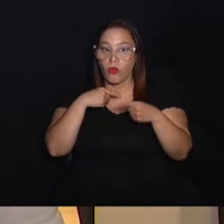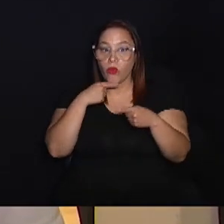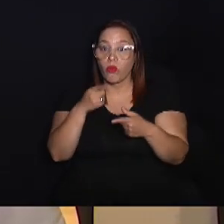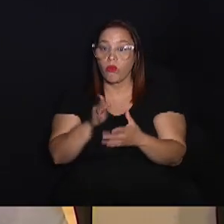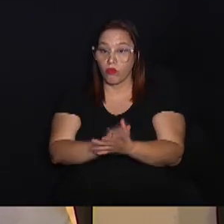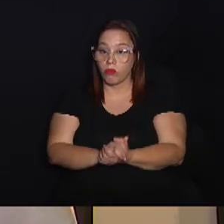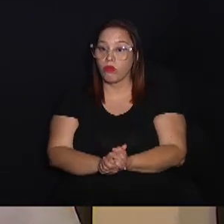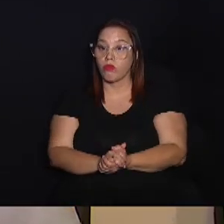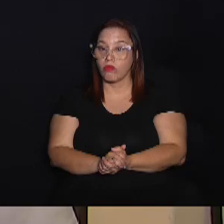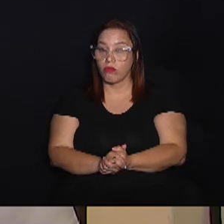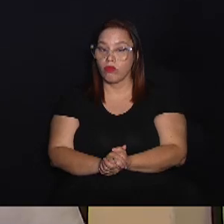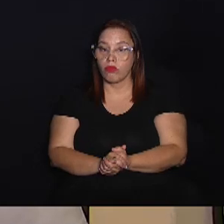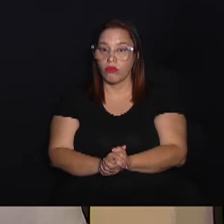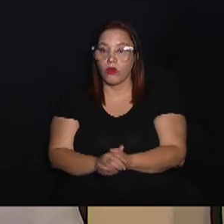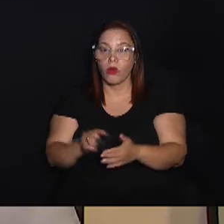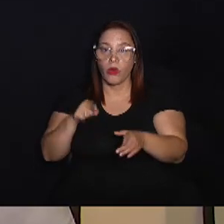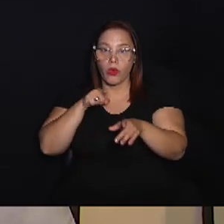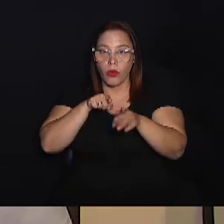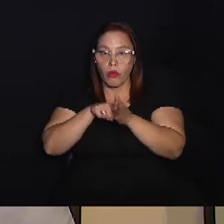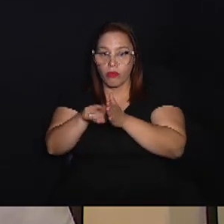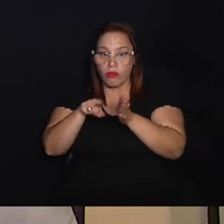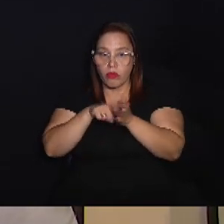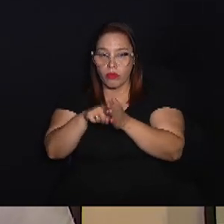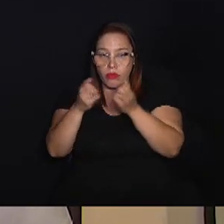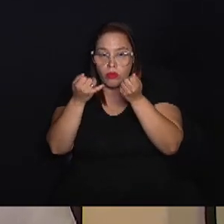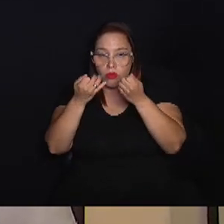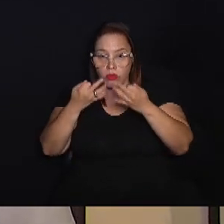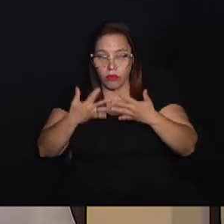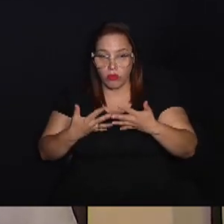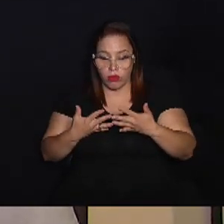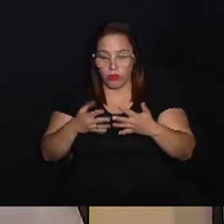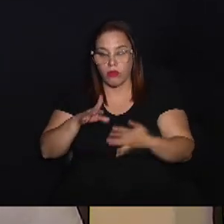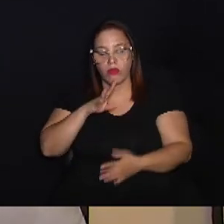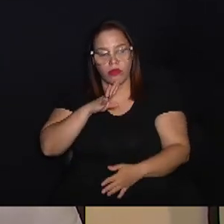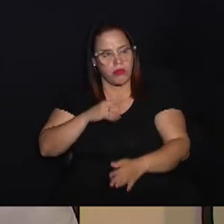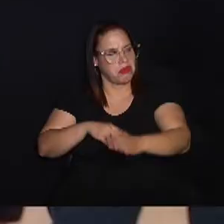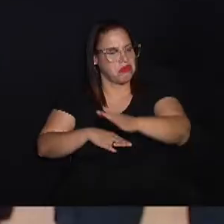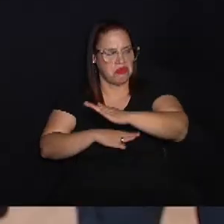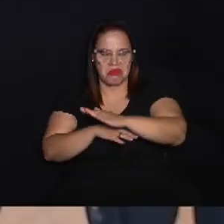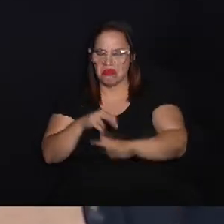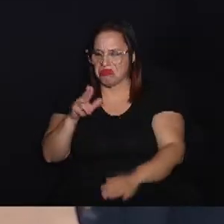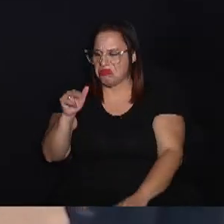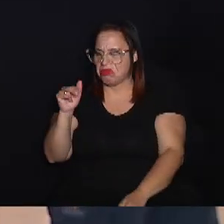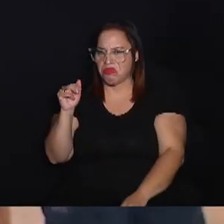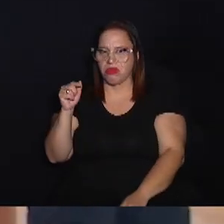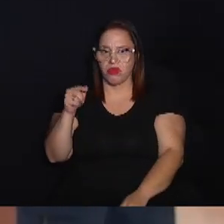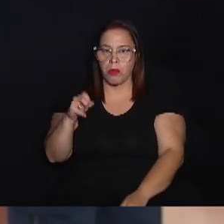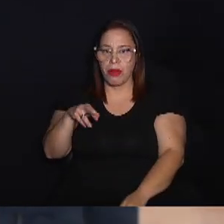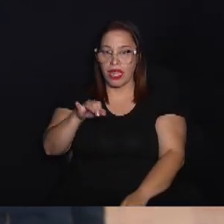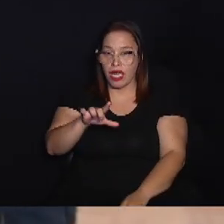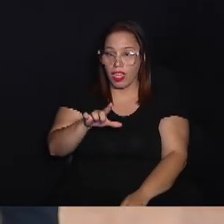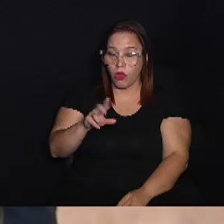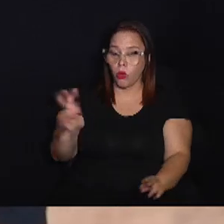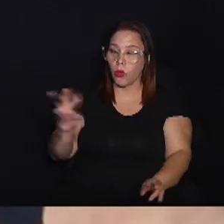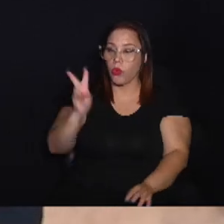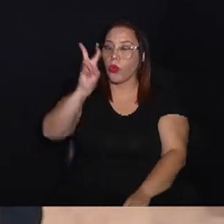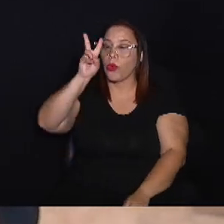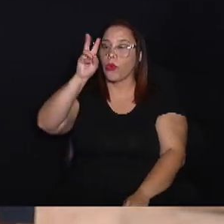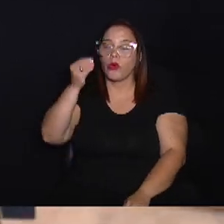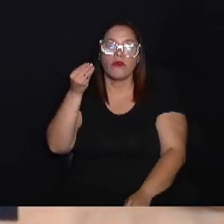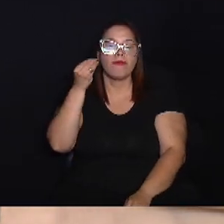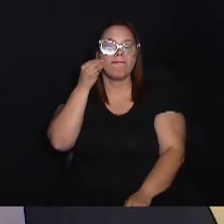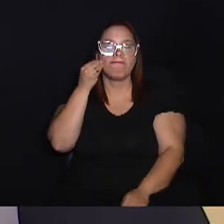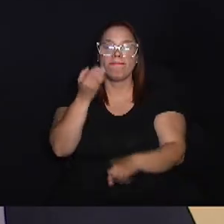e tudo que a gente perguntou eles explicaram, e tá muito legal conhecer aqui a Câmara, nunca tinha vindo em uma. O Miguel valorizou a experiência